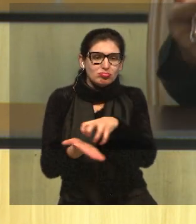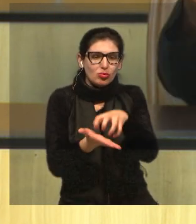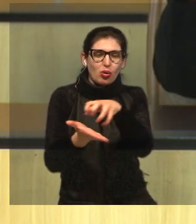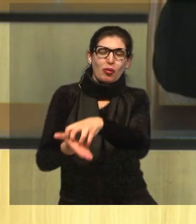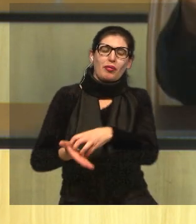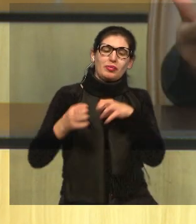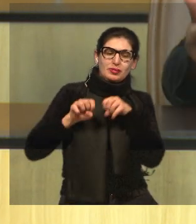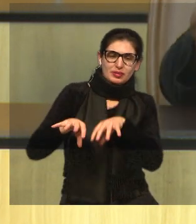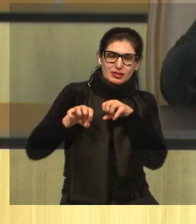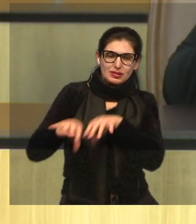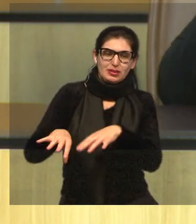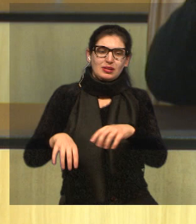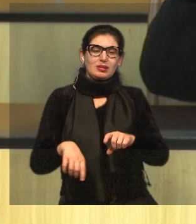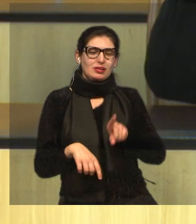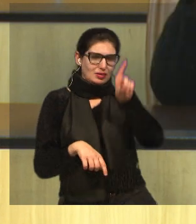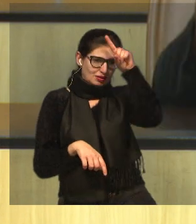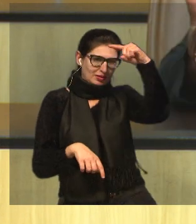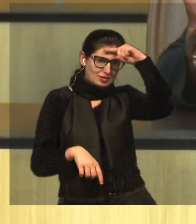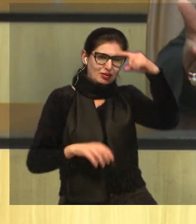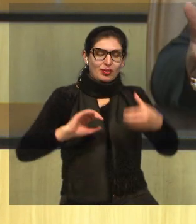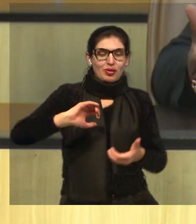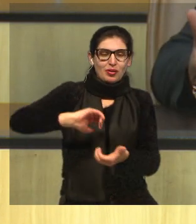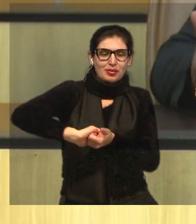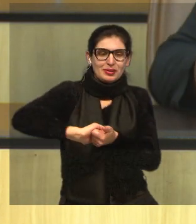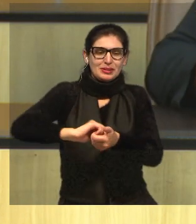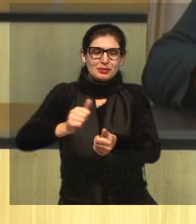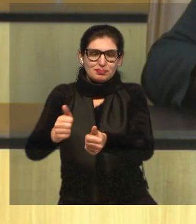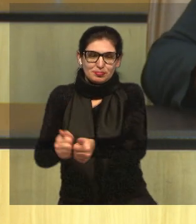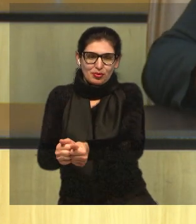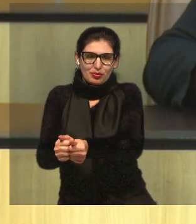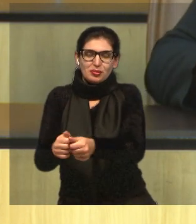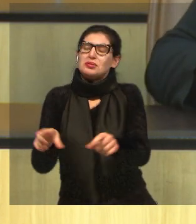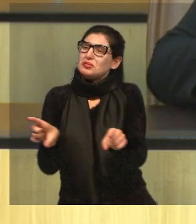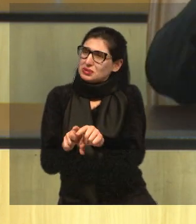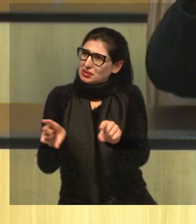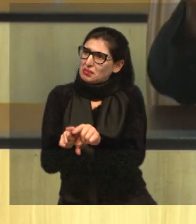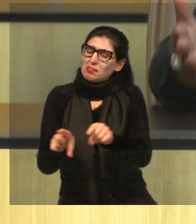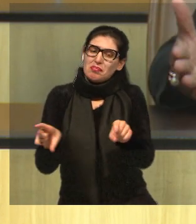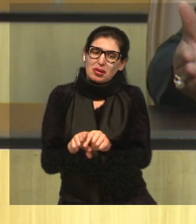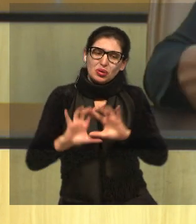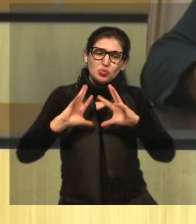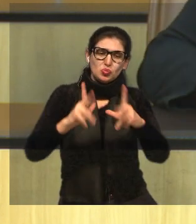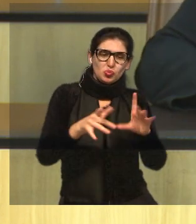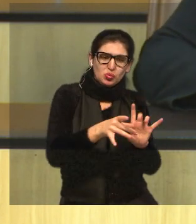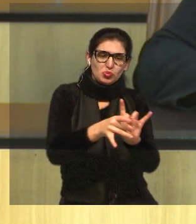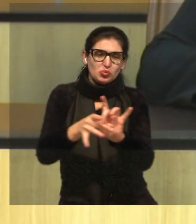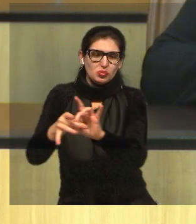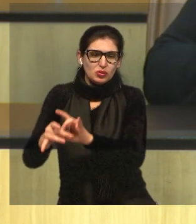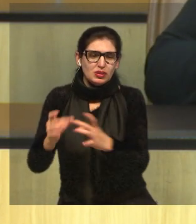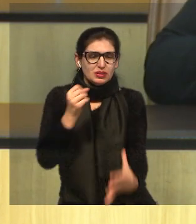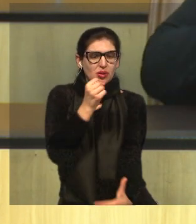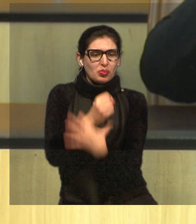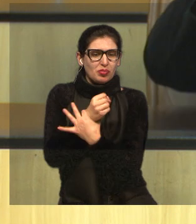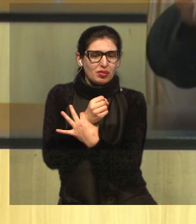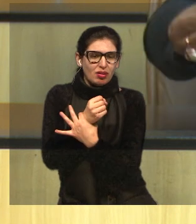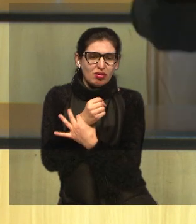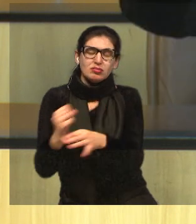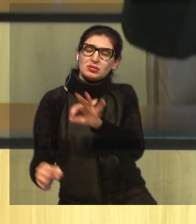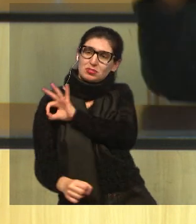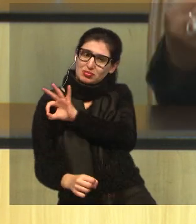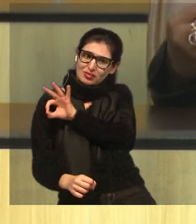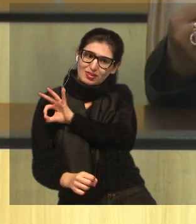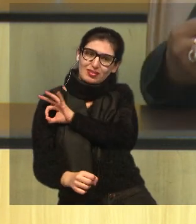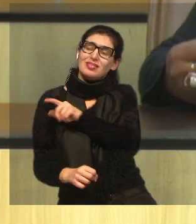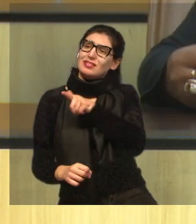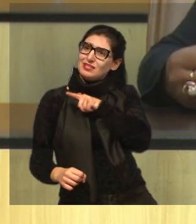da educação, da saúde, o esporte chegou para complementar. Então, a segurança. Nós temos aqui, agora